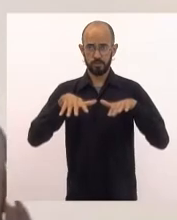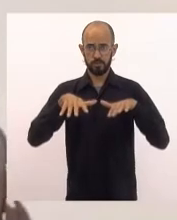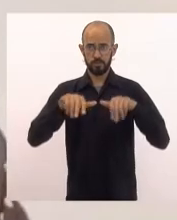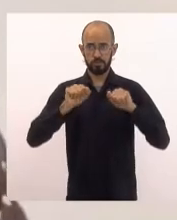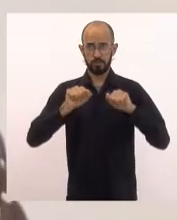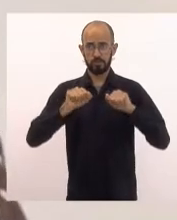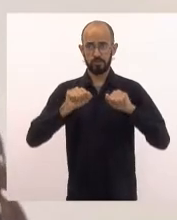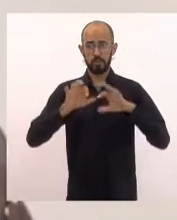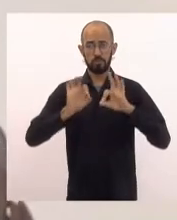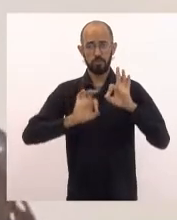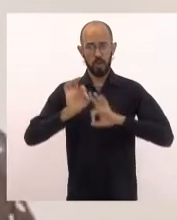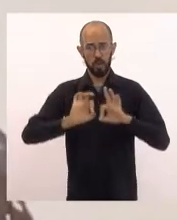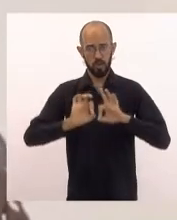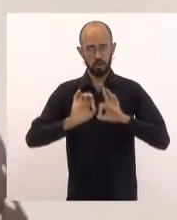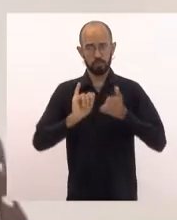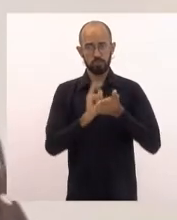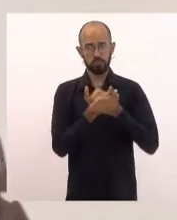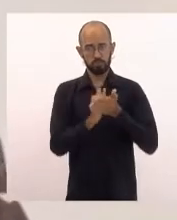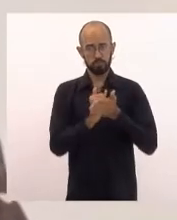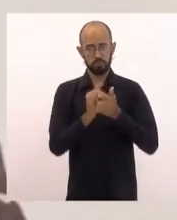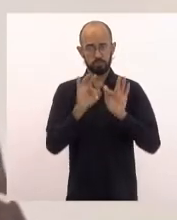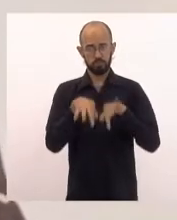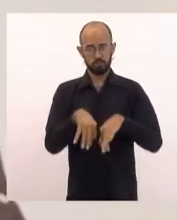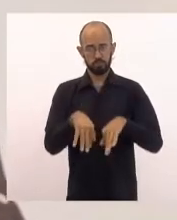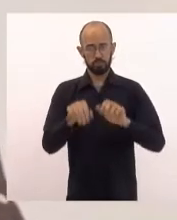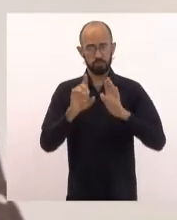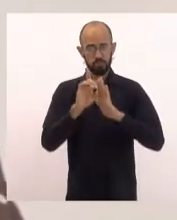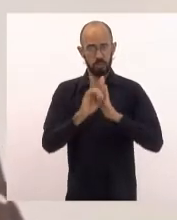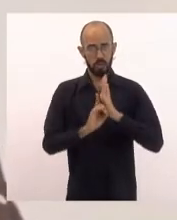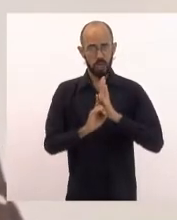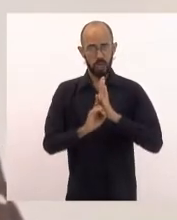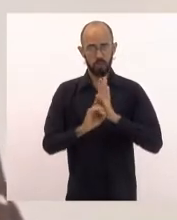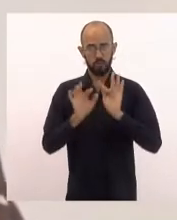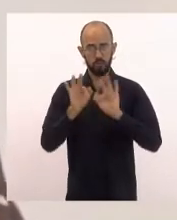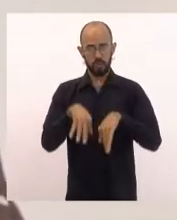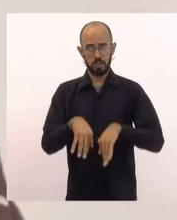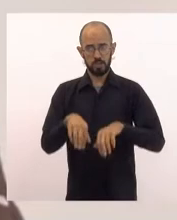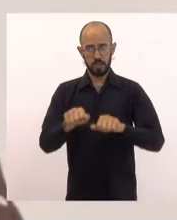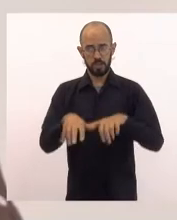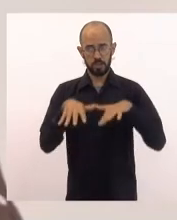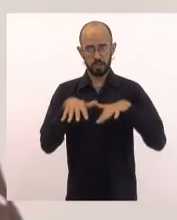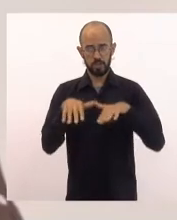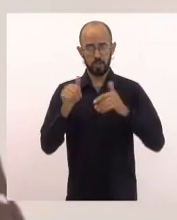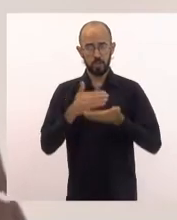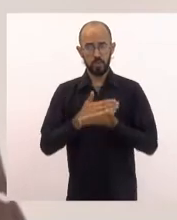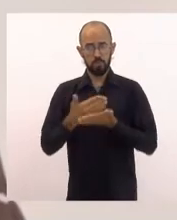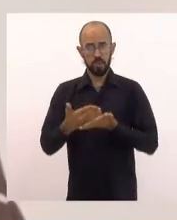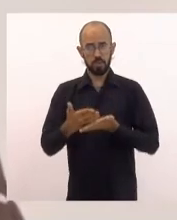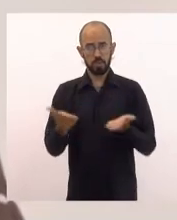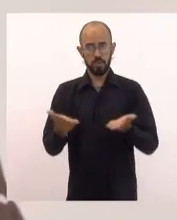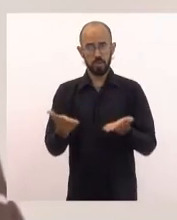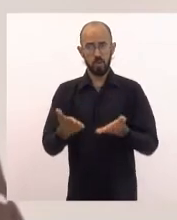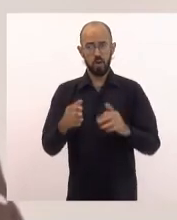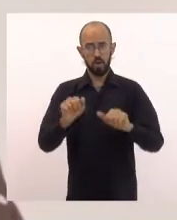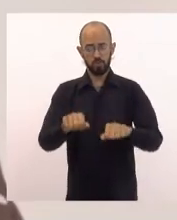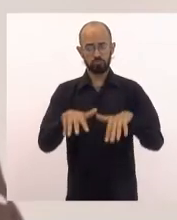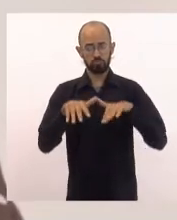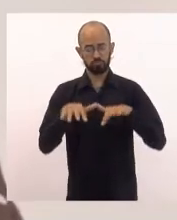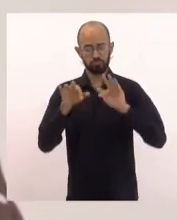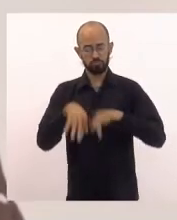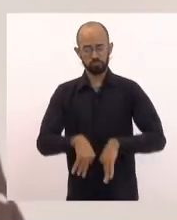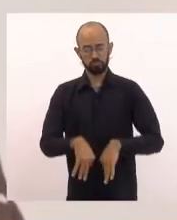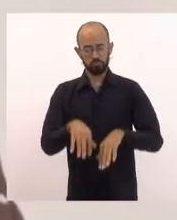pela ordem também inscritos já encerraram, declaro encerrada a sessão e passa-se ao expediente